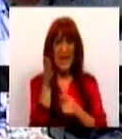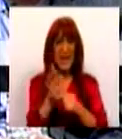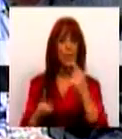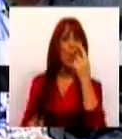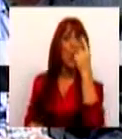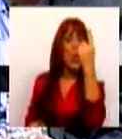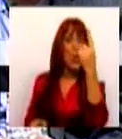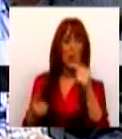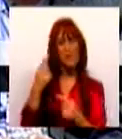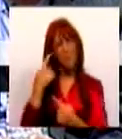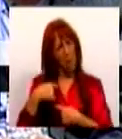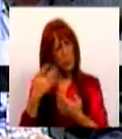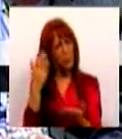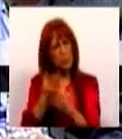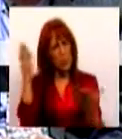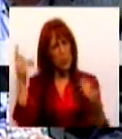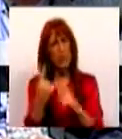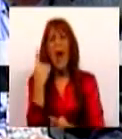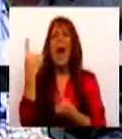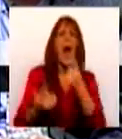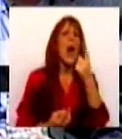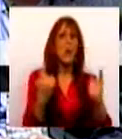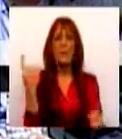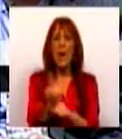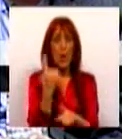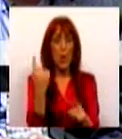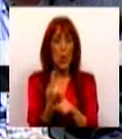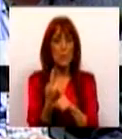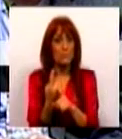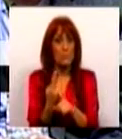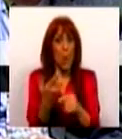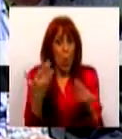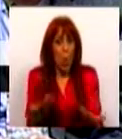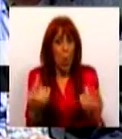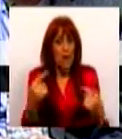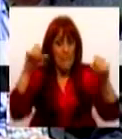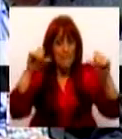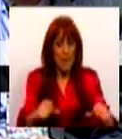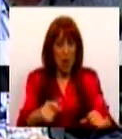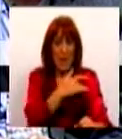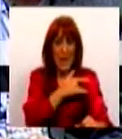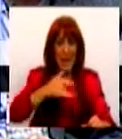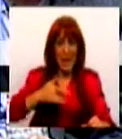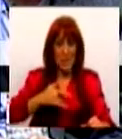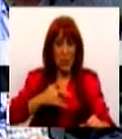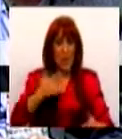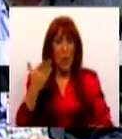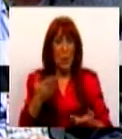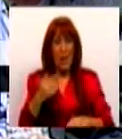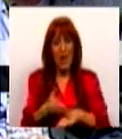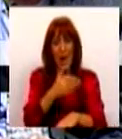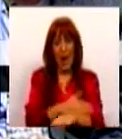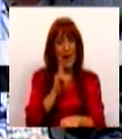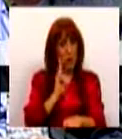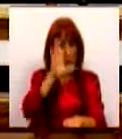que seja para a amostra de alguma coisa que hoje está pior na saúde do que estava quando a senhora